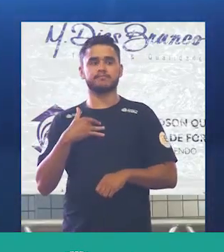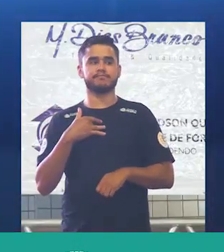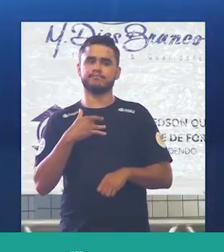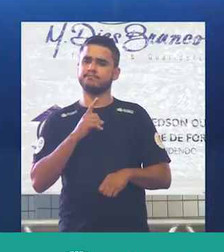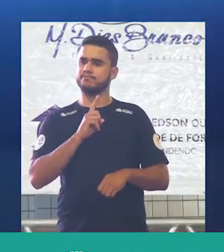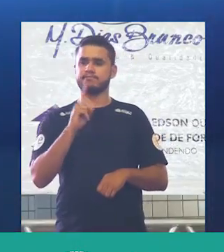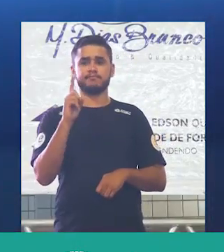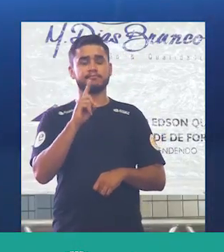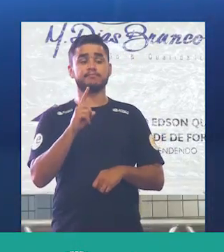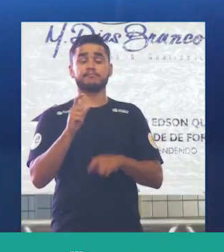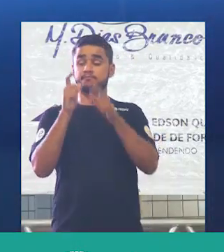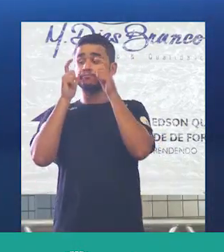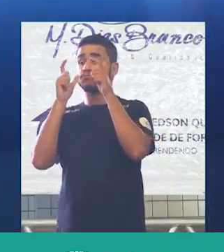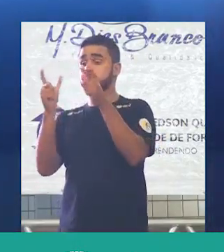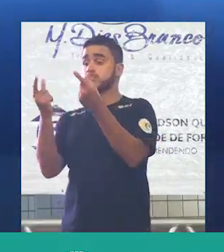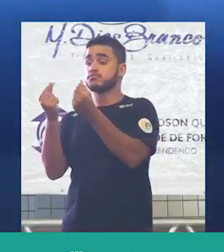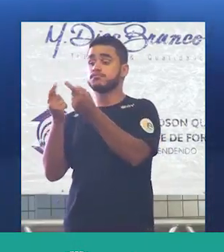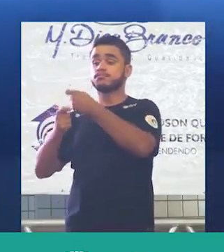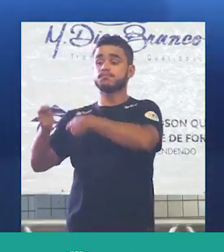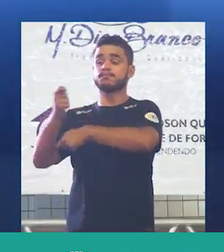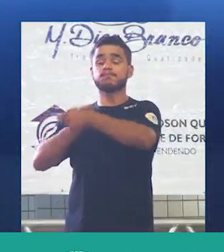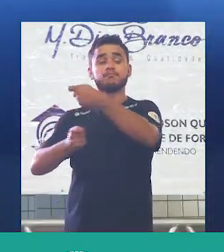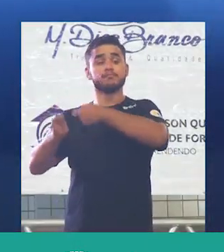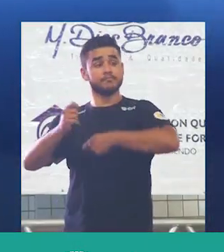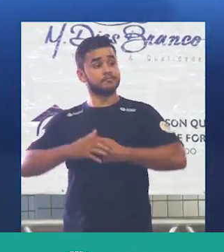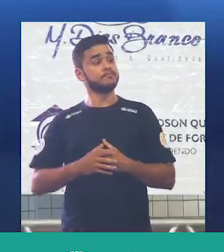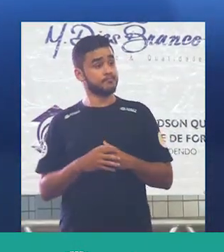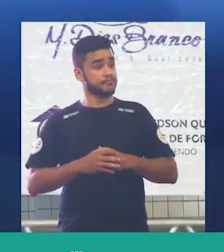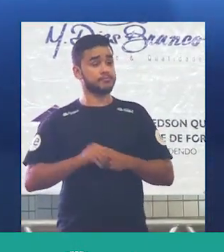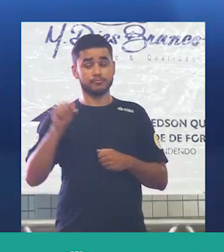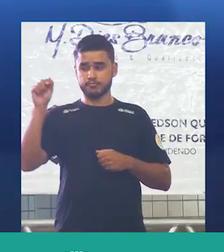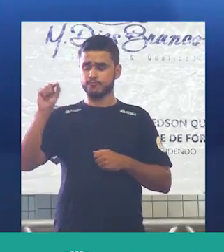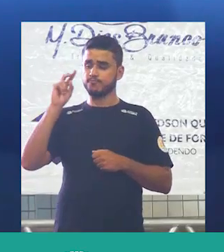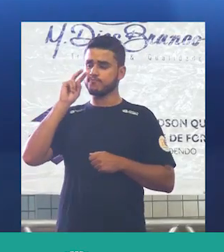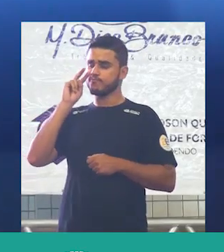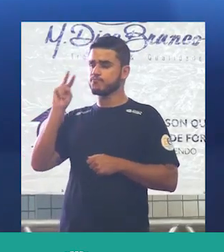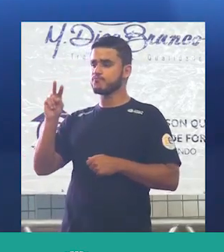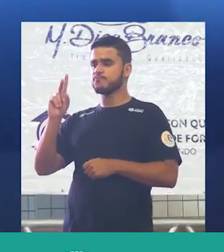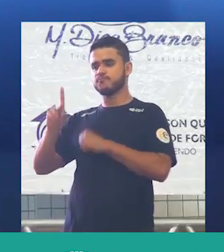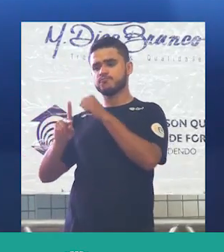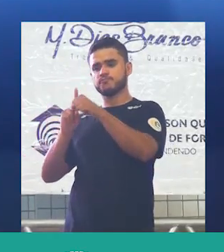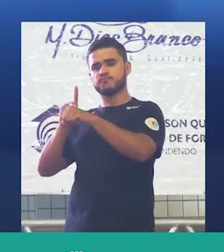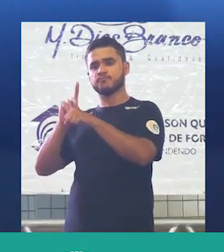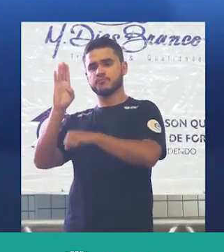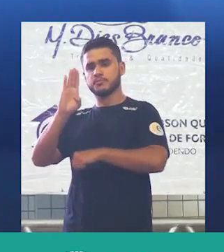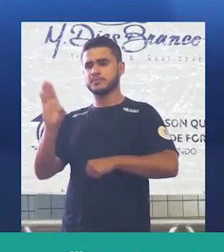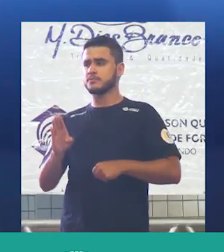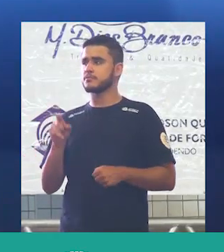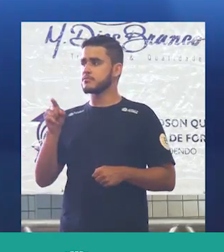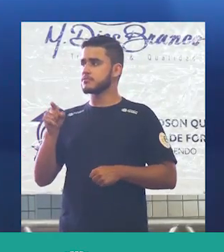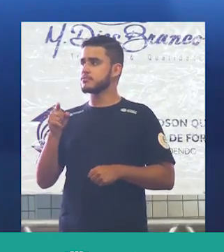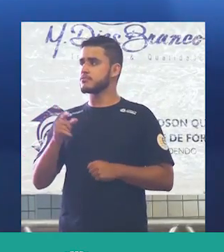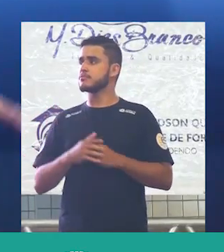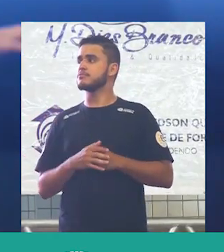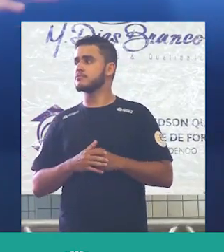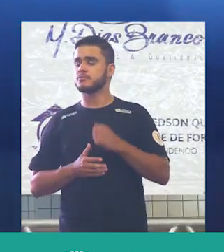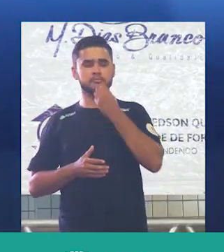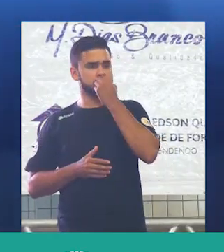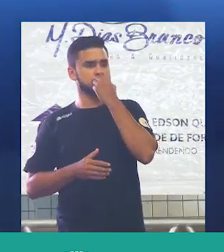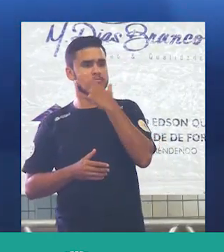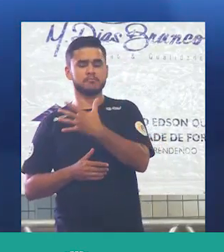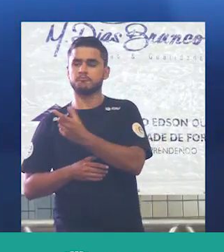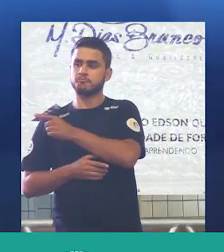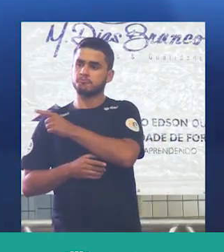Interesses econômicos. A Inglaterra olhava para o Brasil e dizia: ô mercadozão